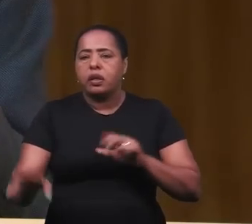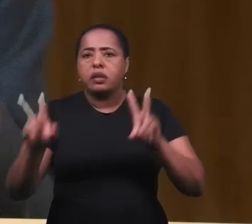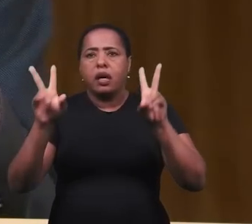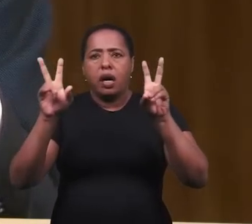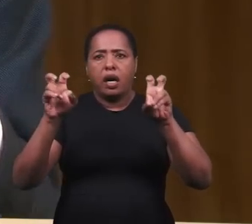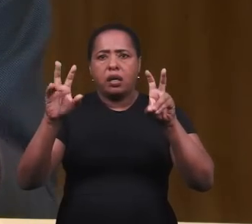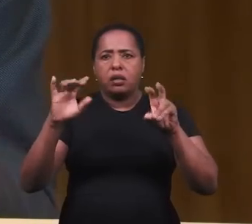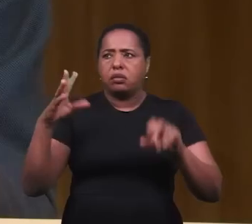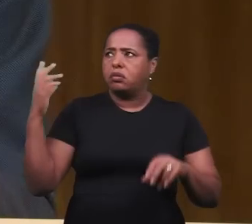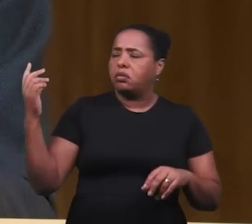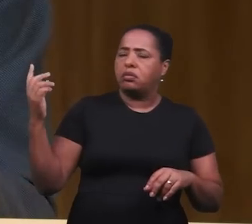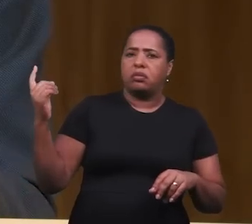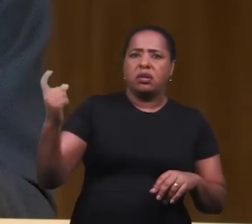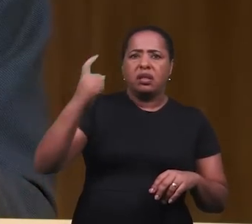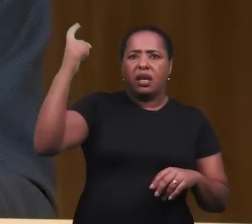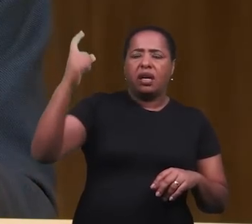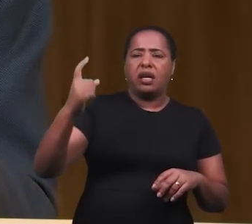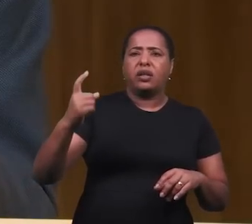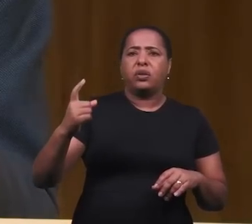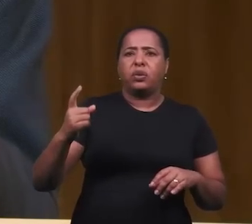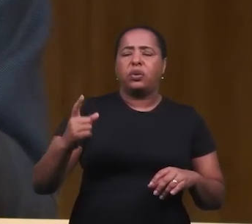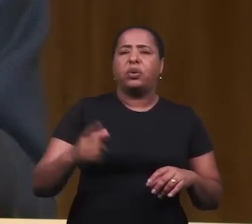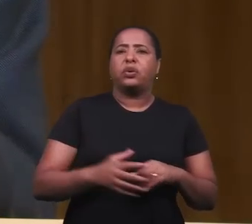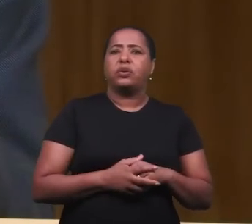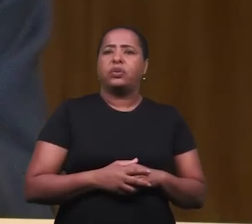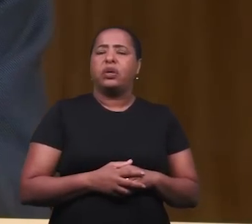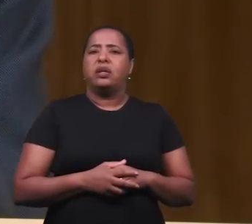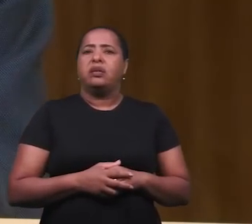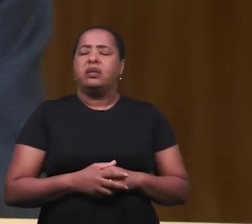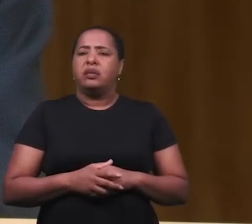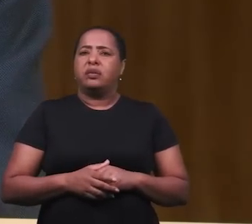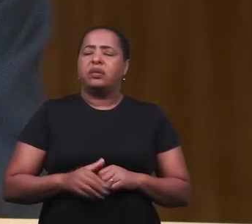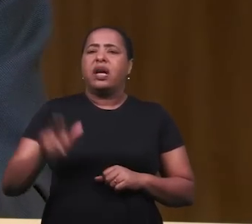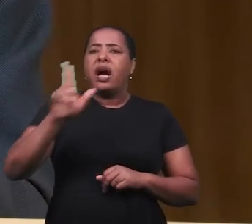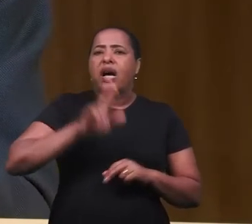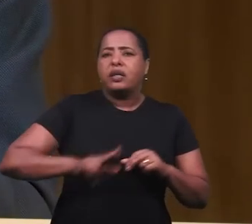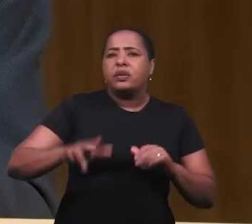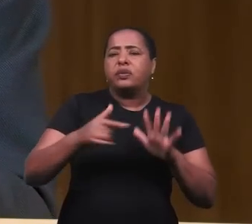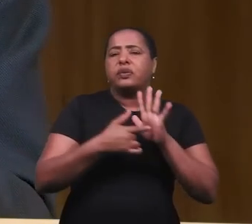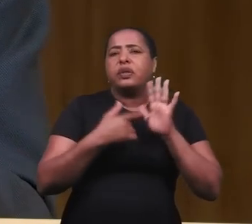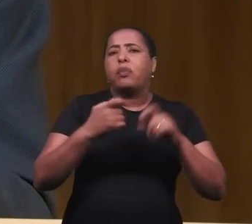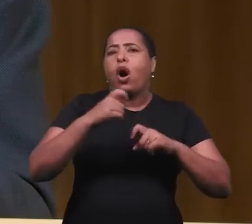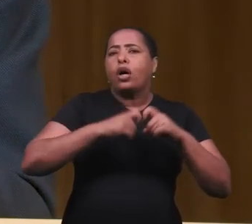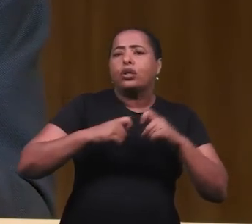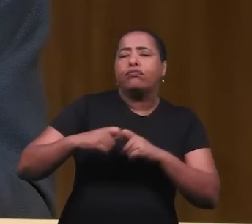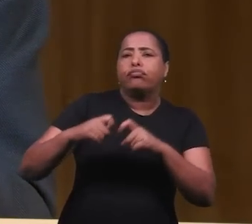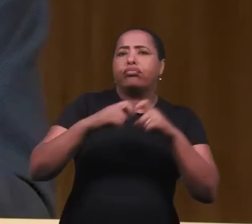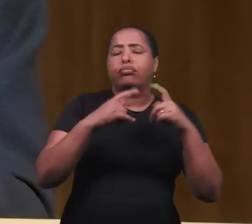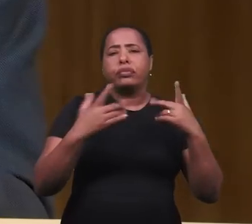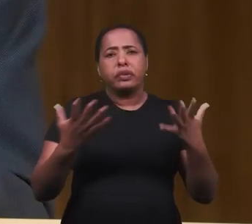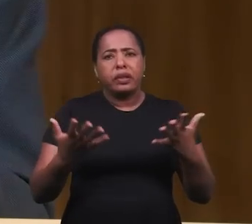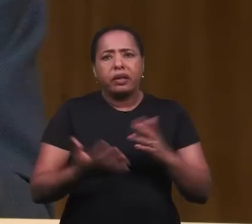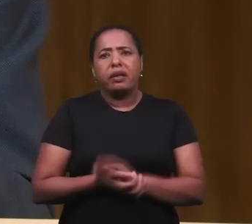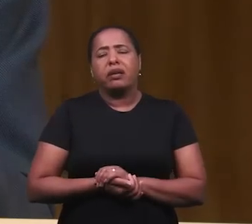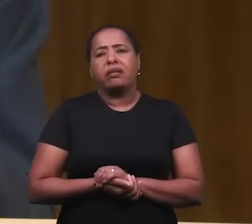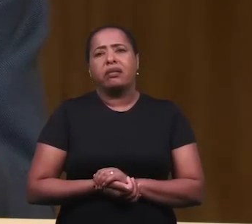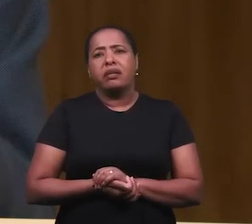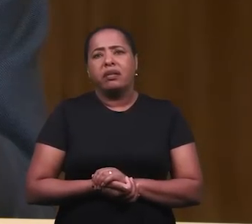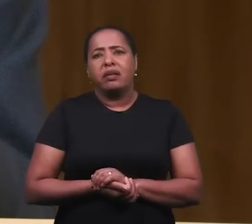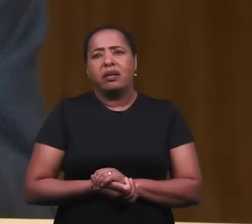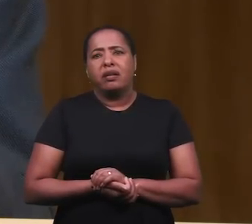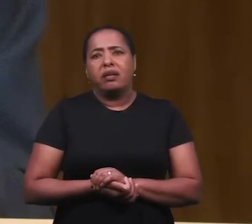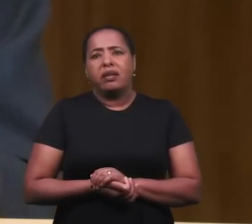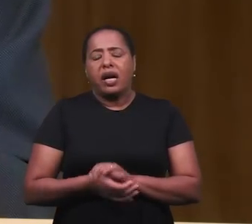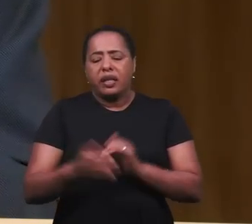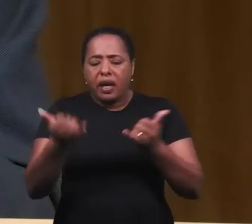muita ideologia por trás disso, de levar para crianças assuntos que são de adultos, sobre sexualidade, sobre